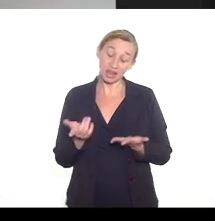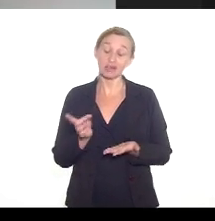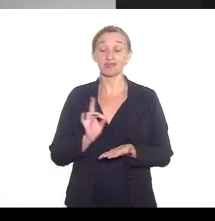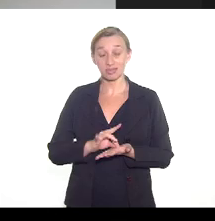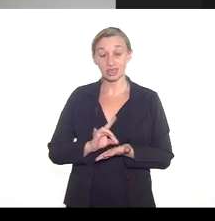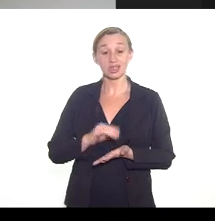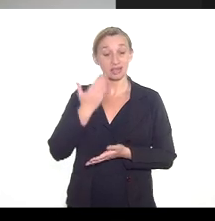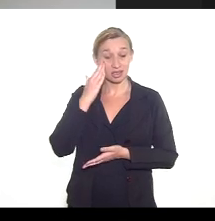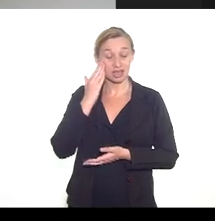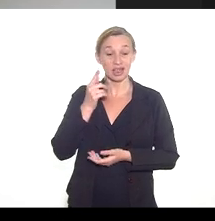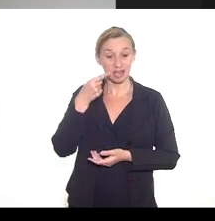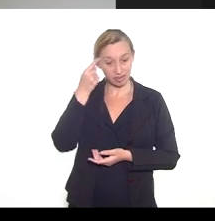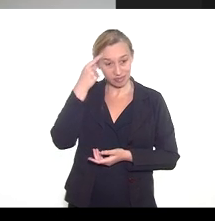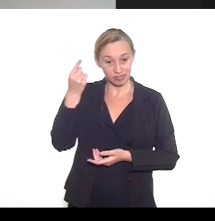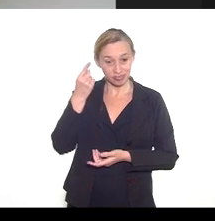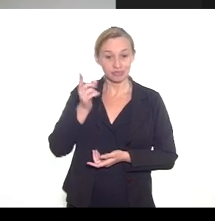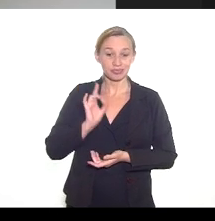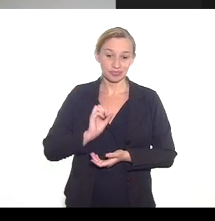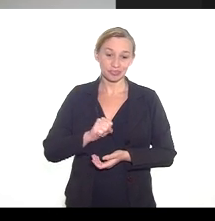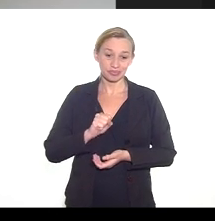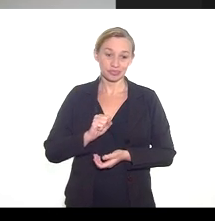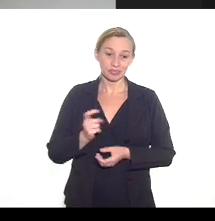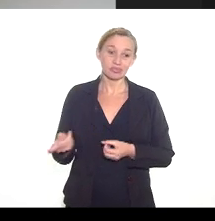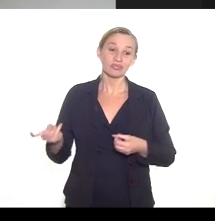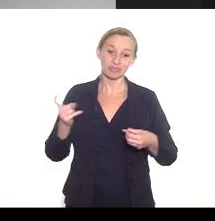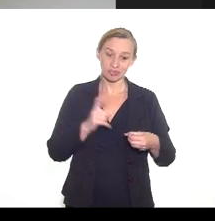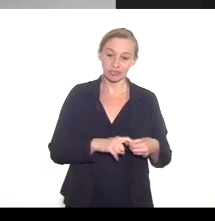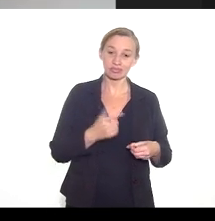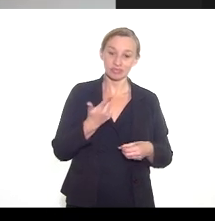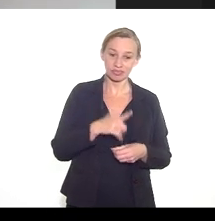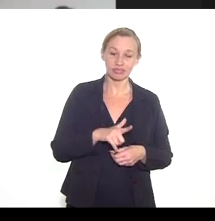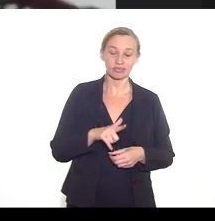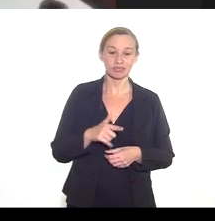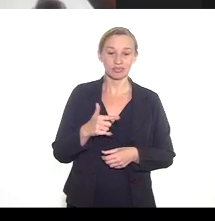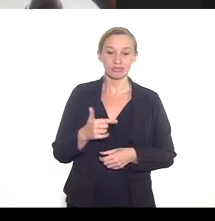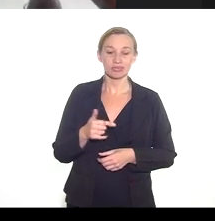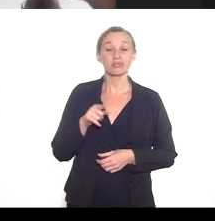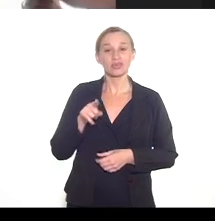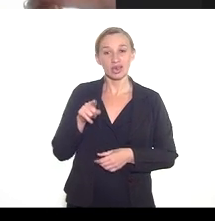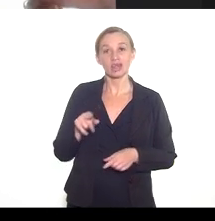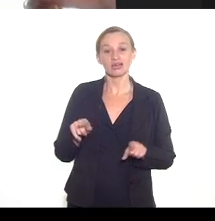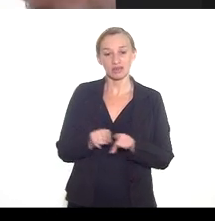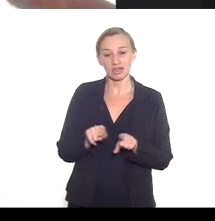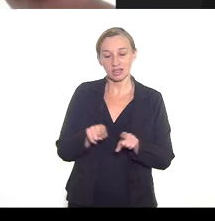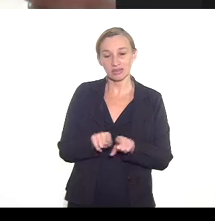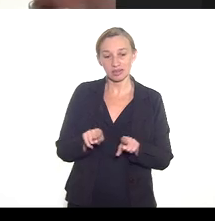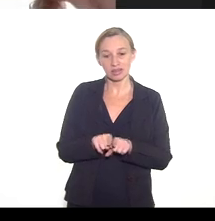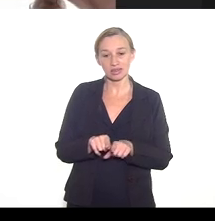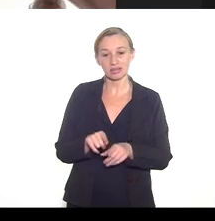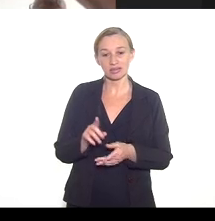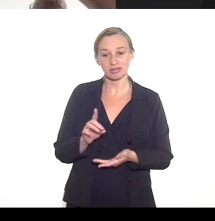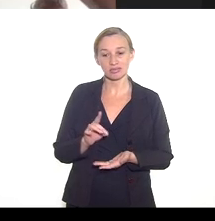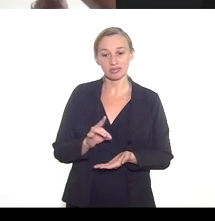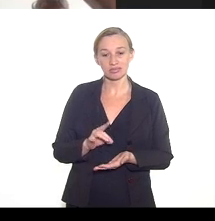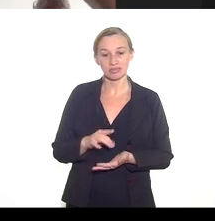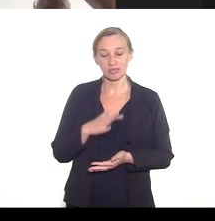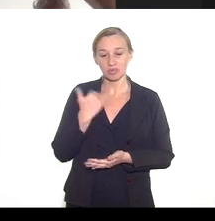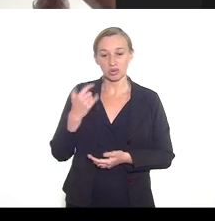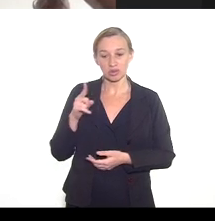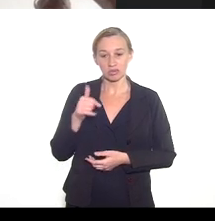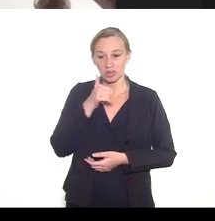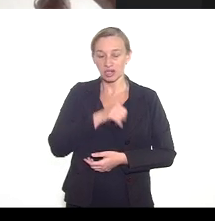isso. Né? É, mas depois aí volta para a cena e ela é ela mesma dentro do caixão.